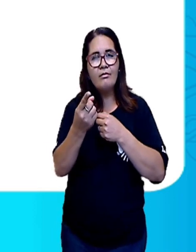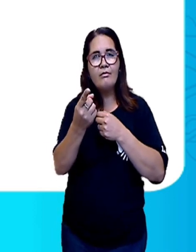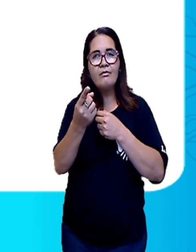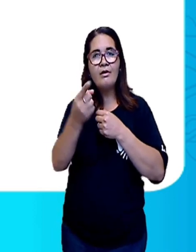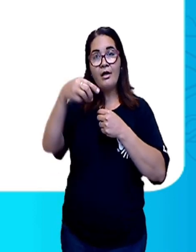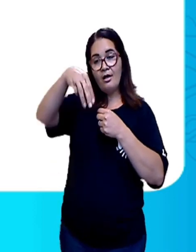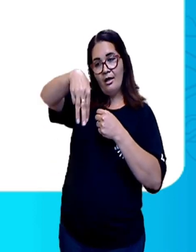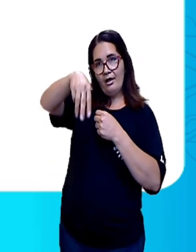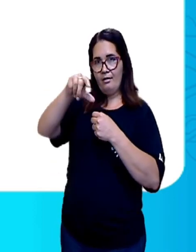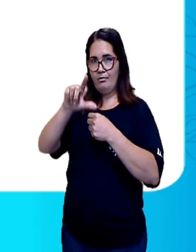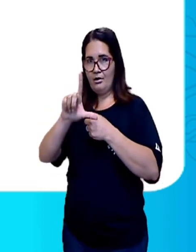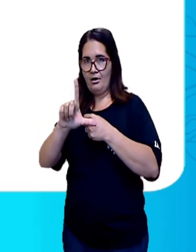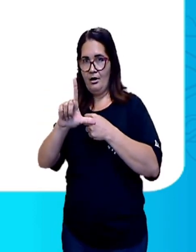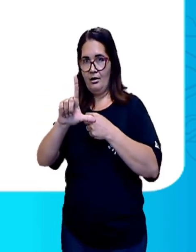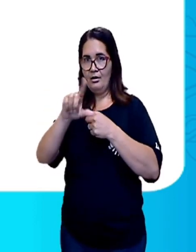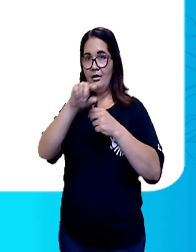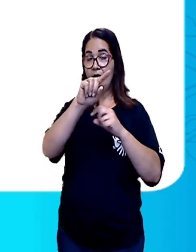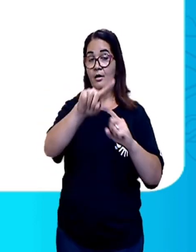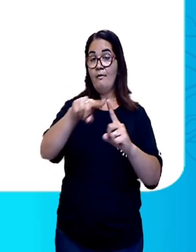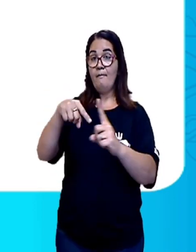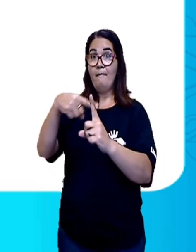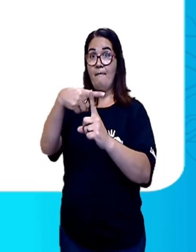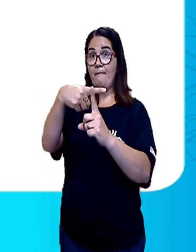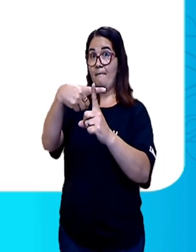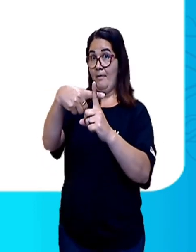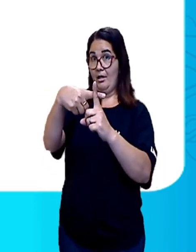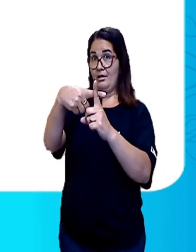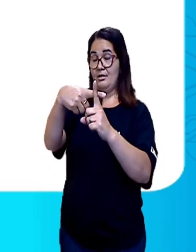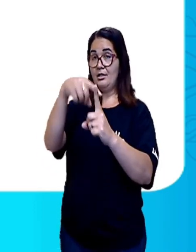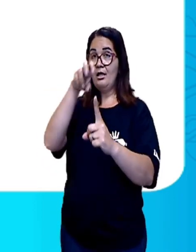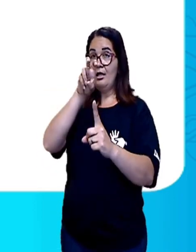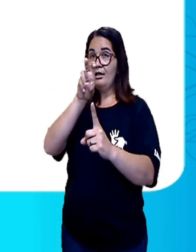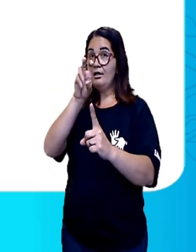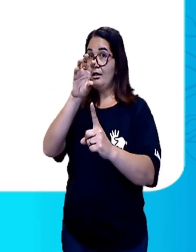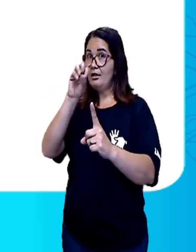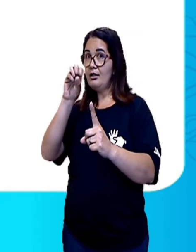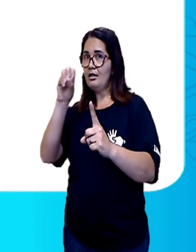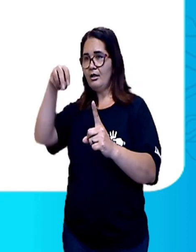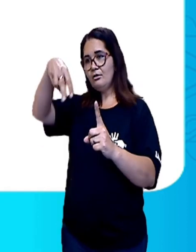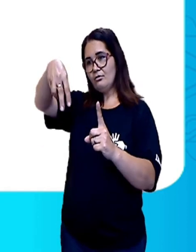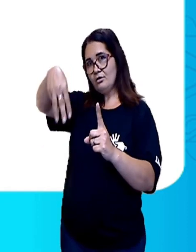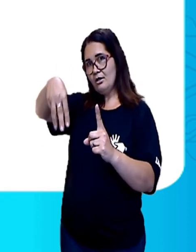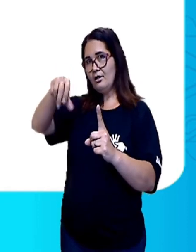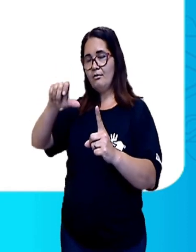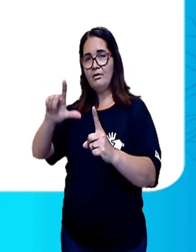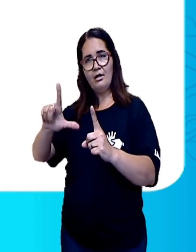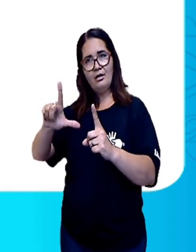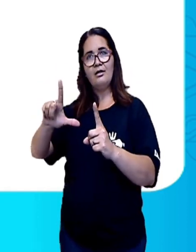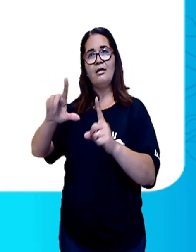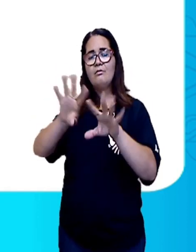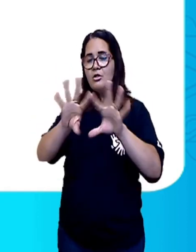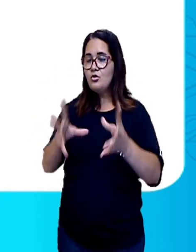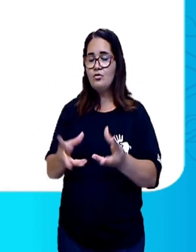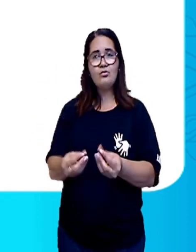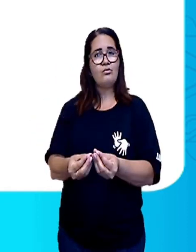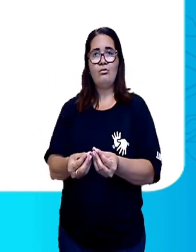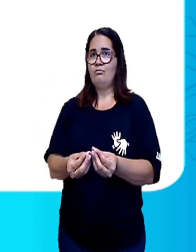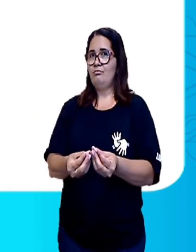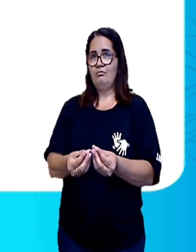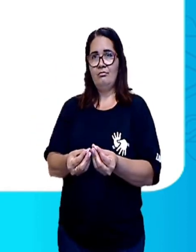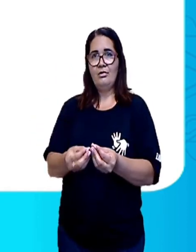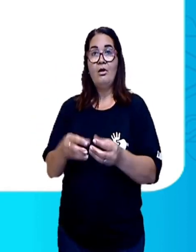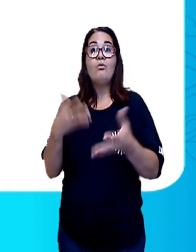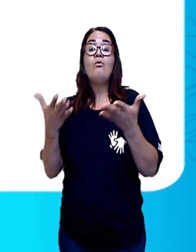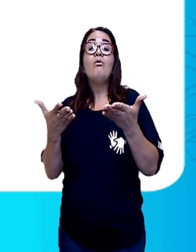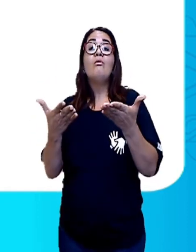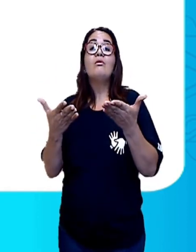Agora, eu tenho as duas medidas de capacidades iguais. Agora, o que eu faço? Só somar. 1.000 e 500. 1.000